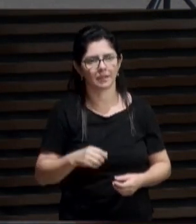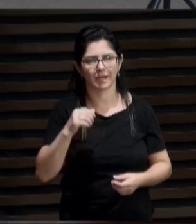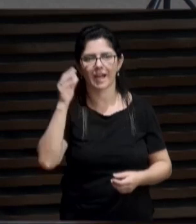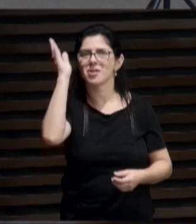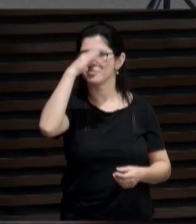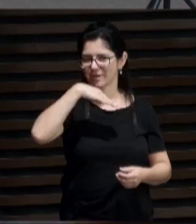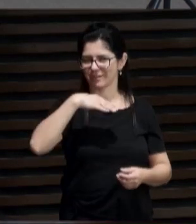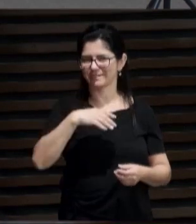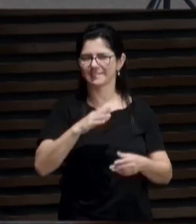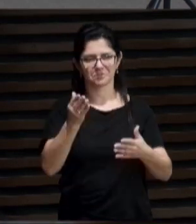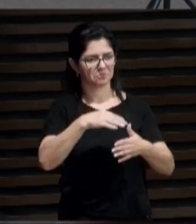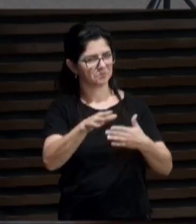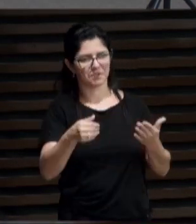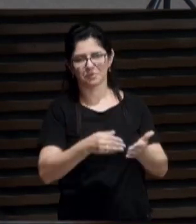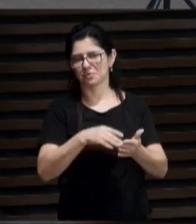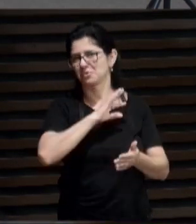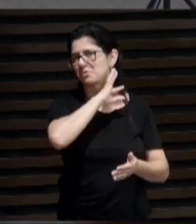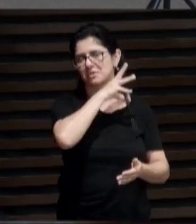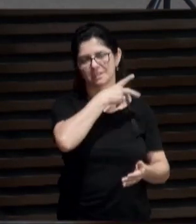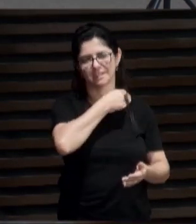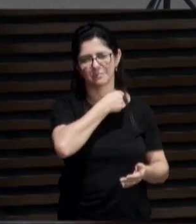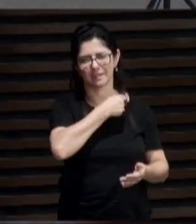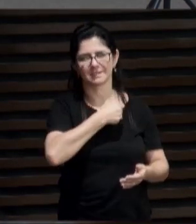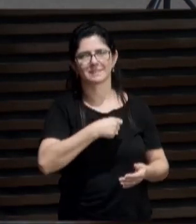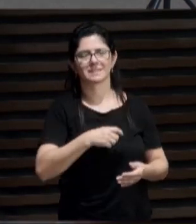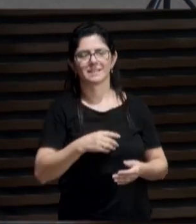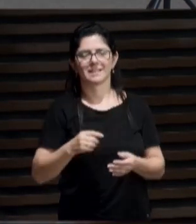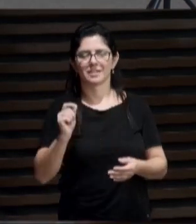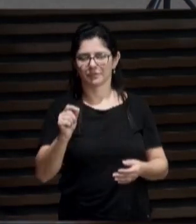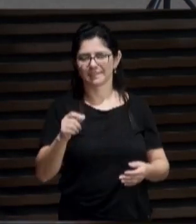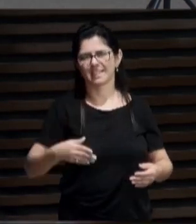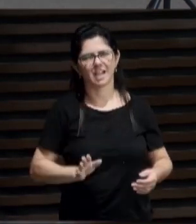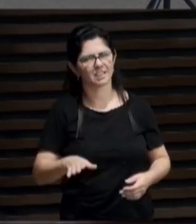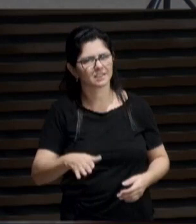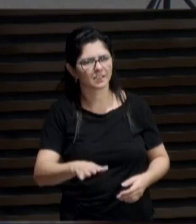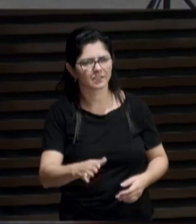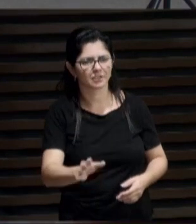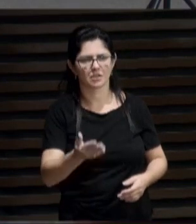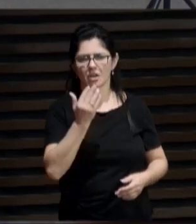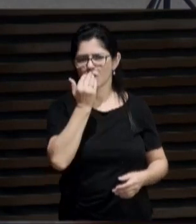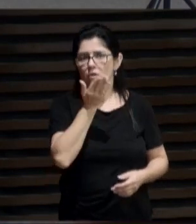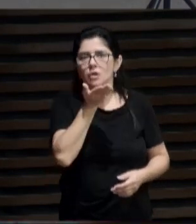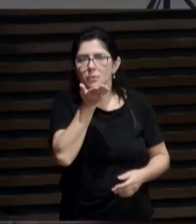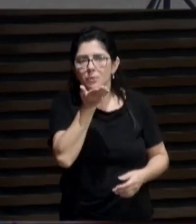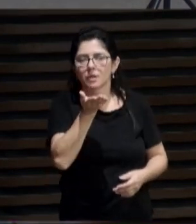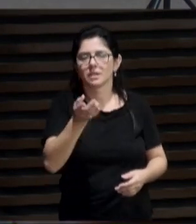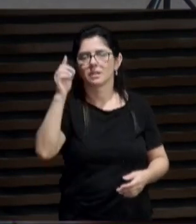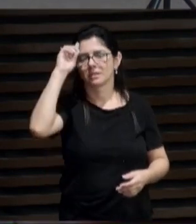e o és entre todos os animais selváticos. Rastejarás sobre o teu ventre e comerás pó todos os dias da tua